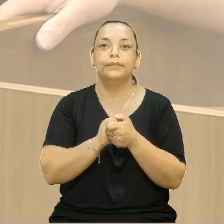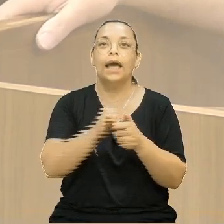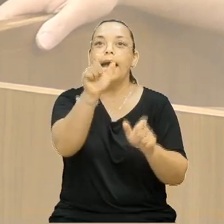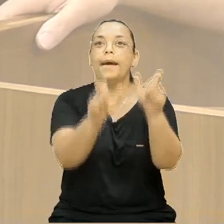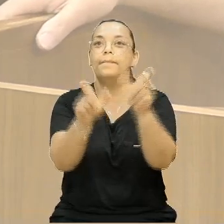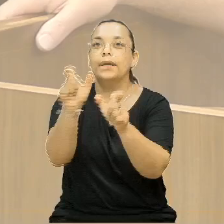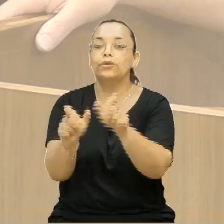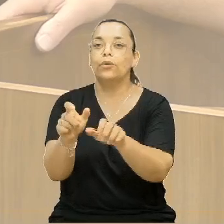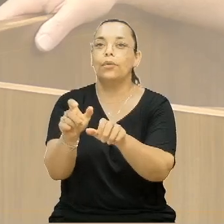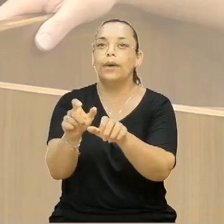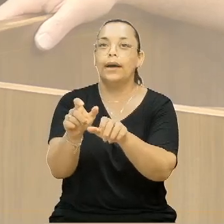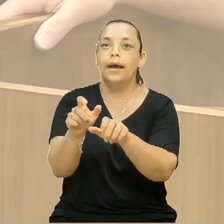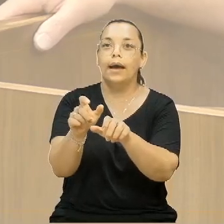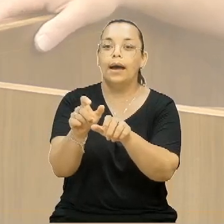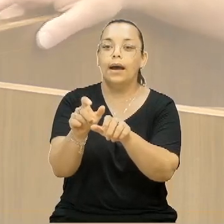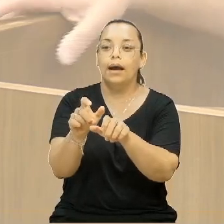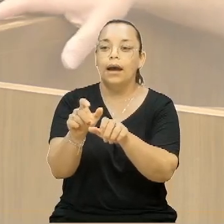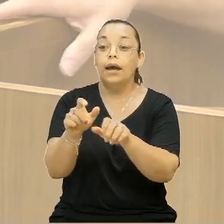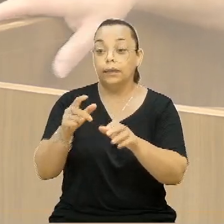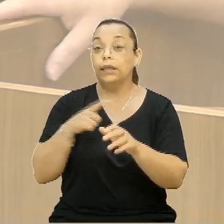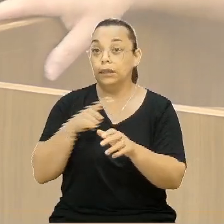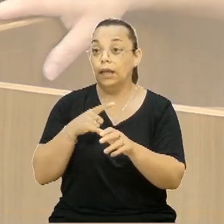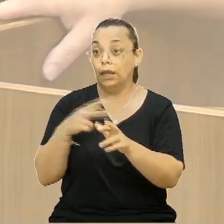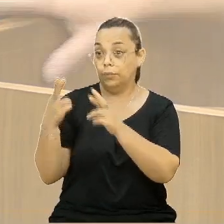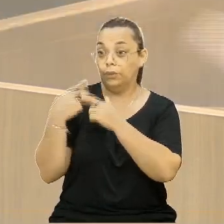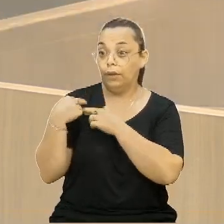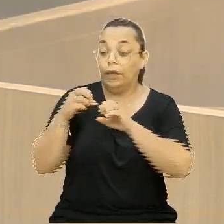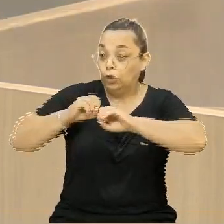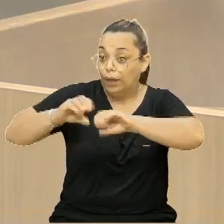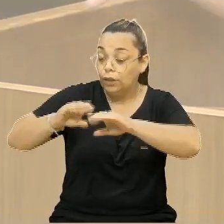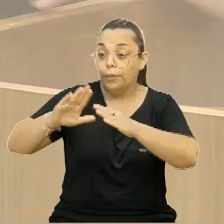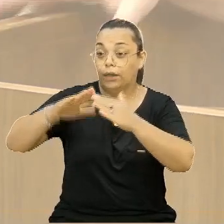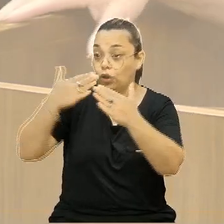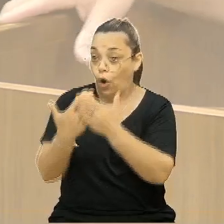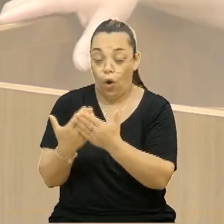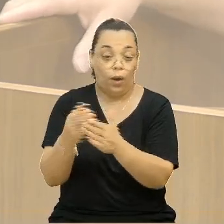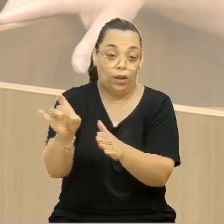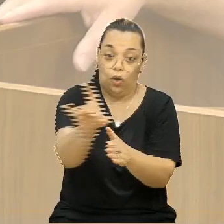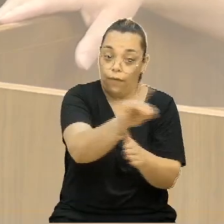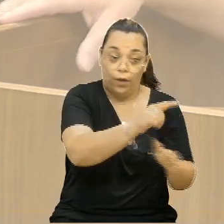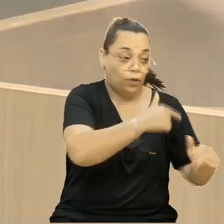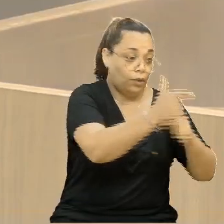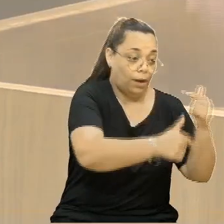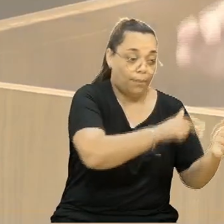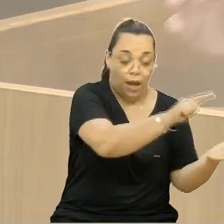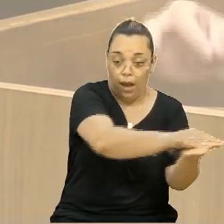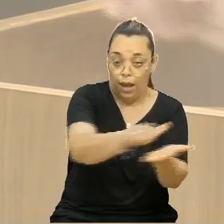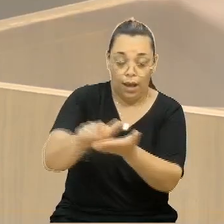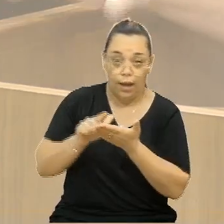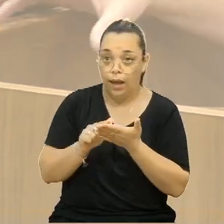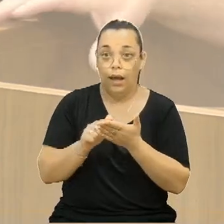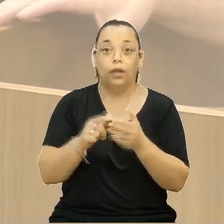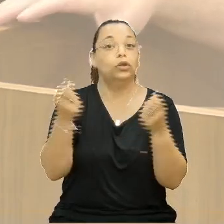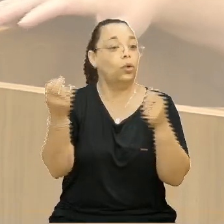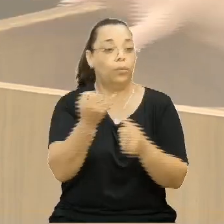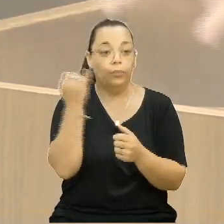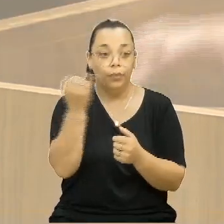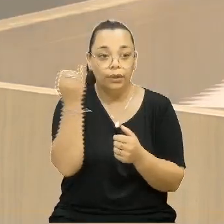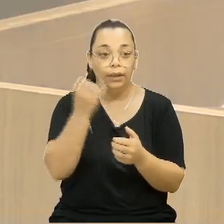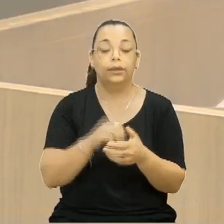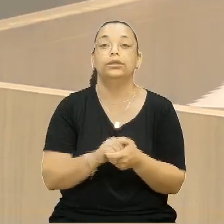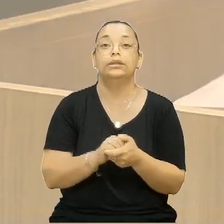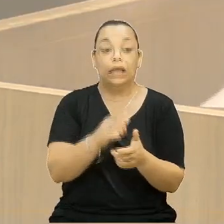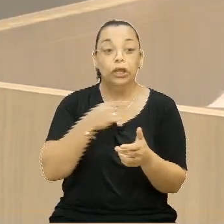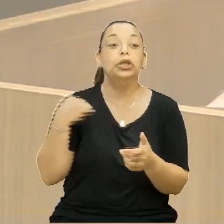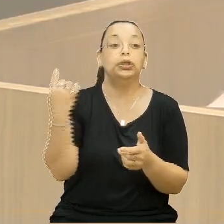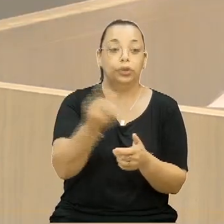a buscar ali, então, o recurso educacional e tantos outros serviços essenciais. E